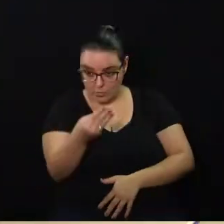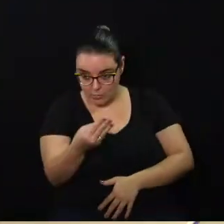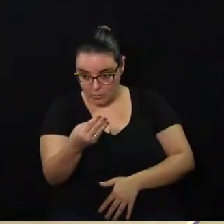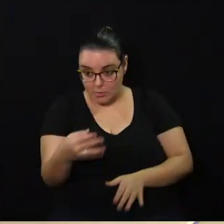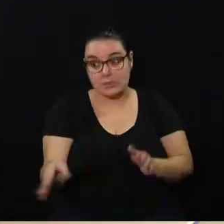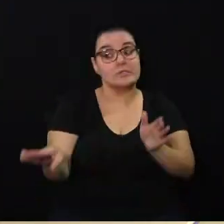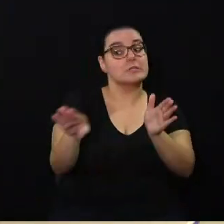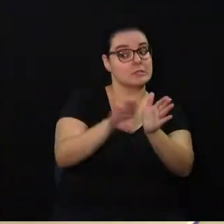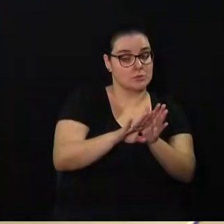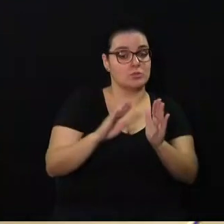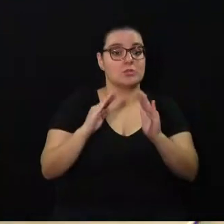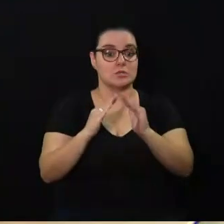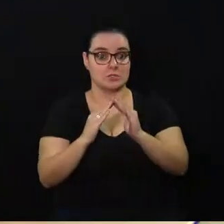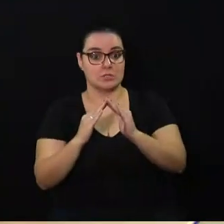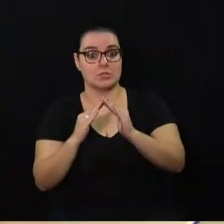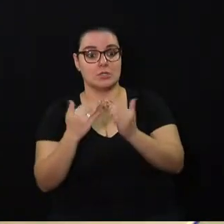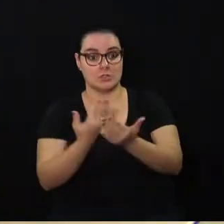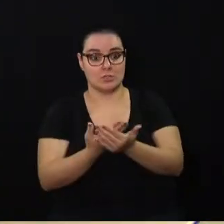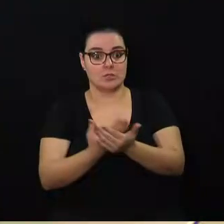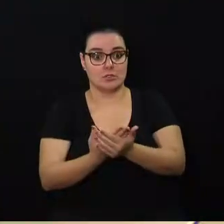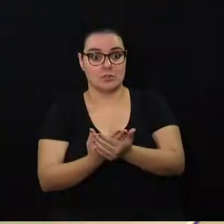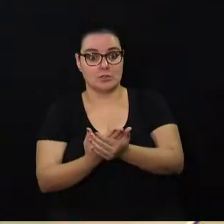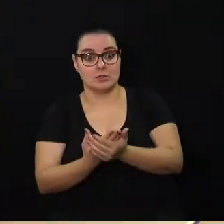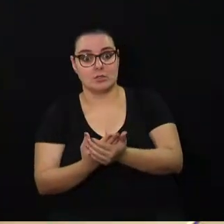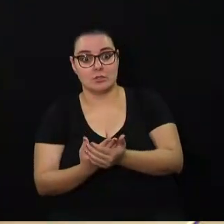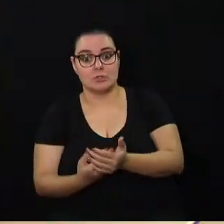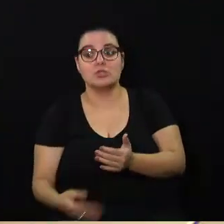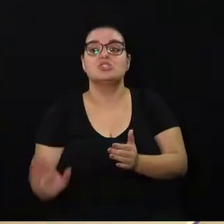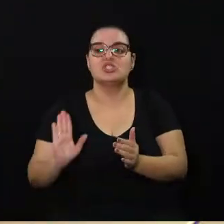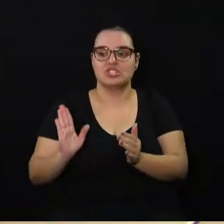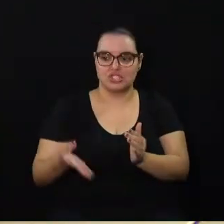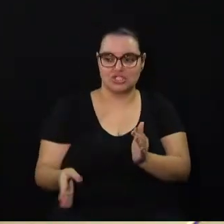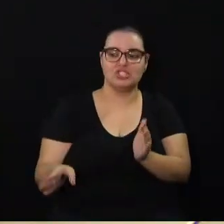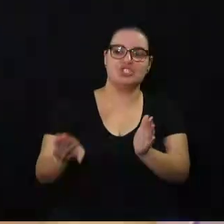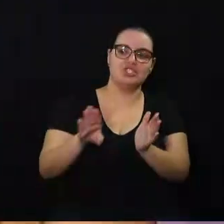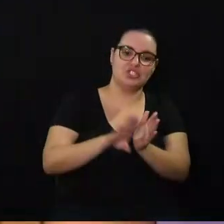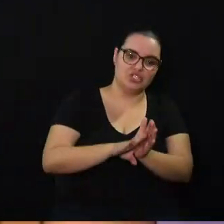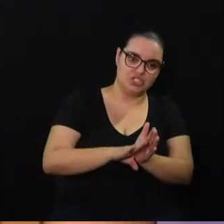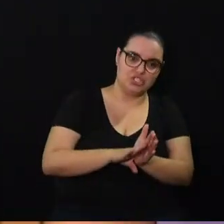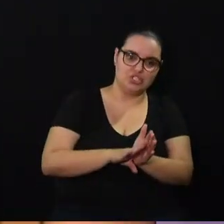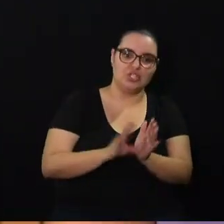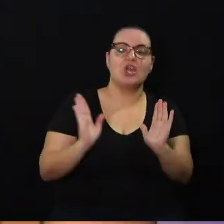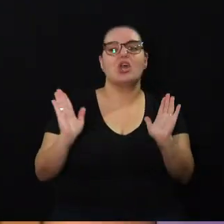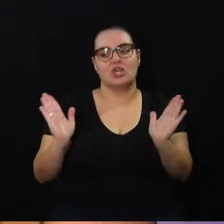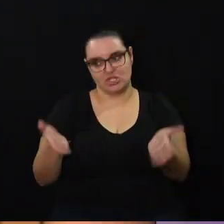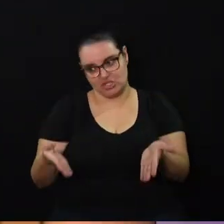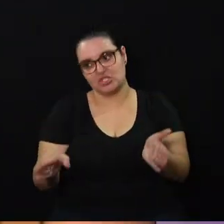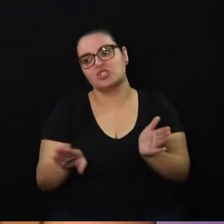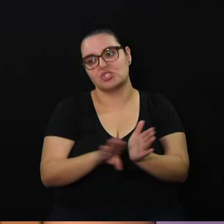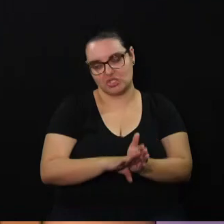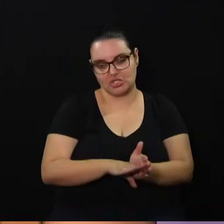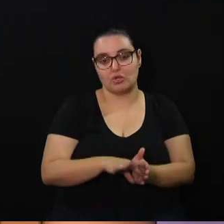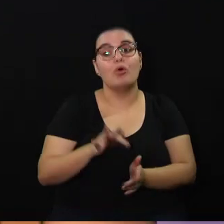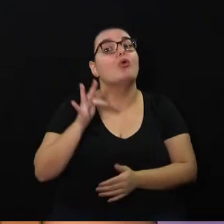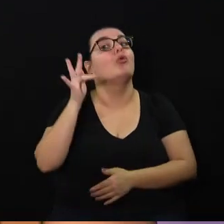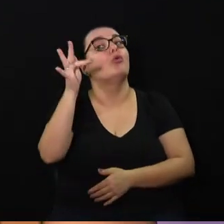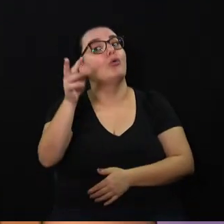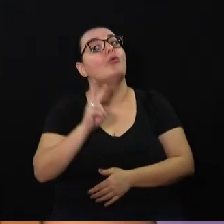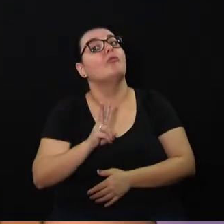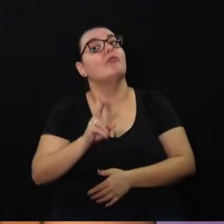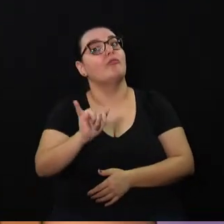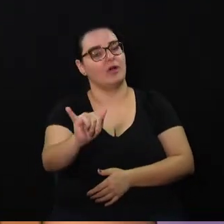chegando o que já chegaram o que um dia chegaram né que estão aí nos mais diferentes níveis tanto na educação infantil